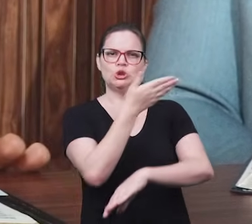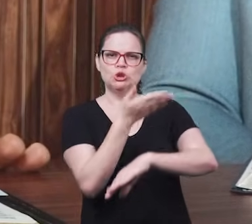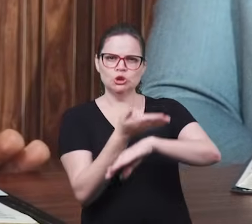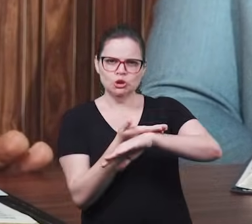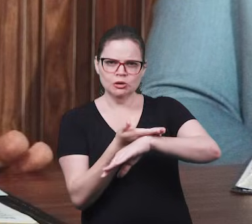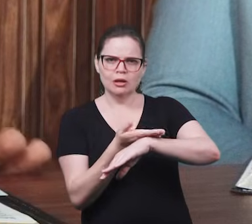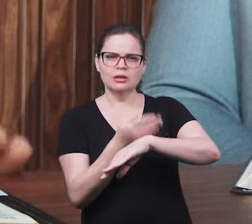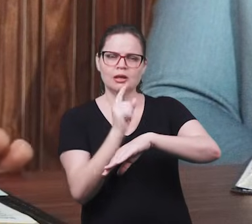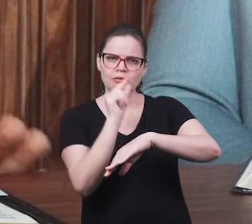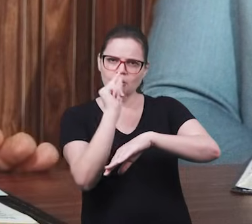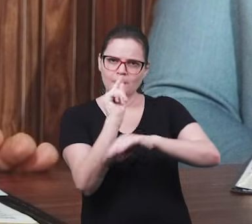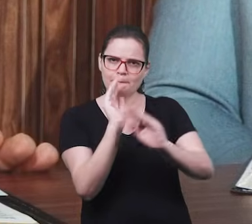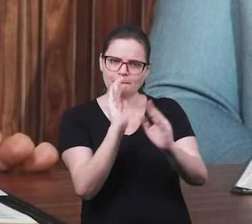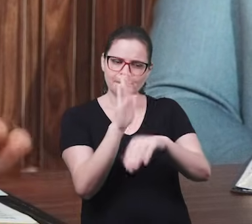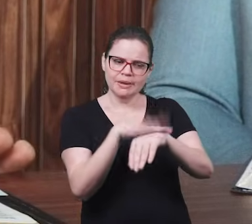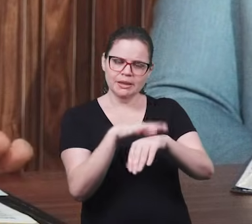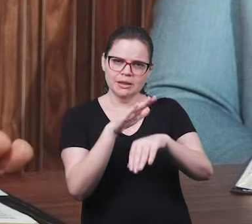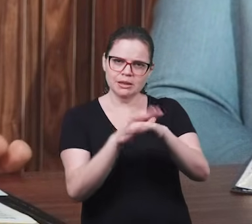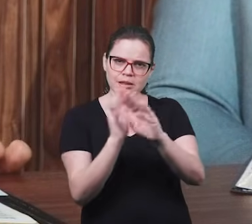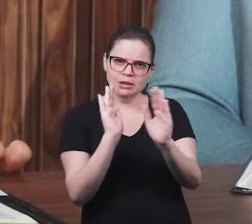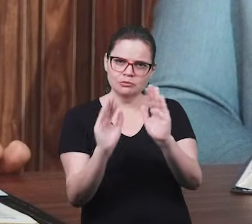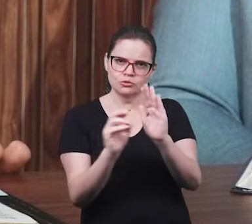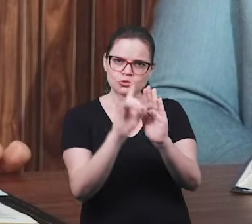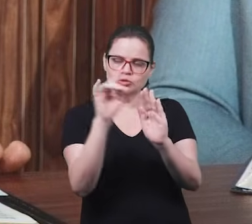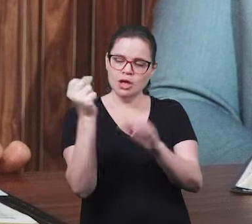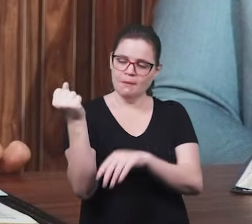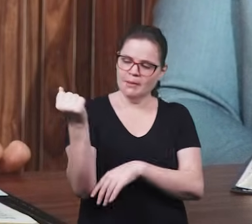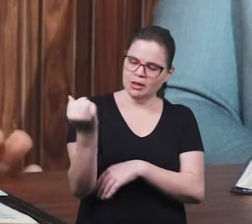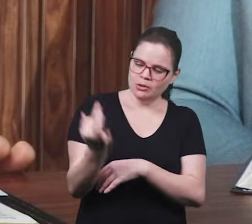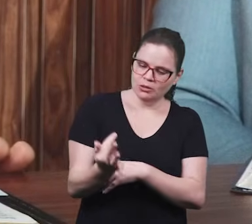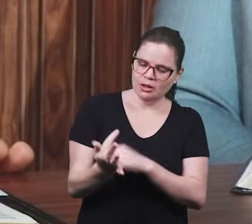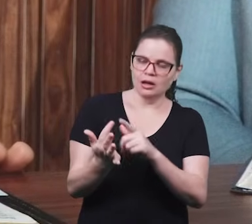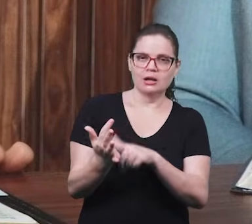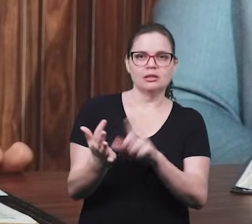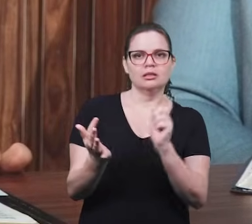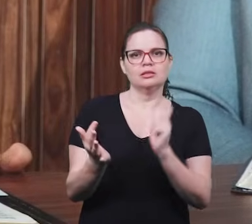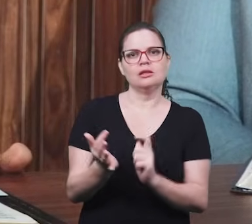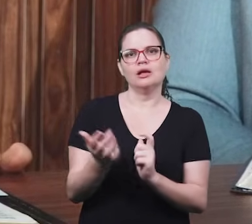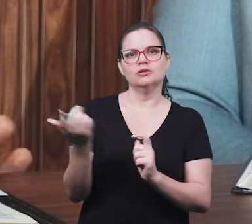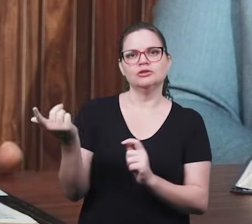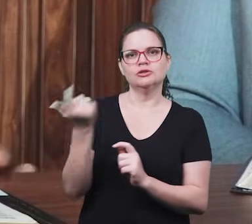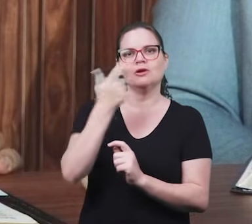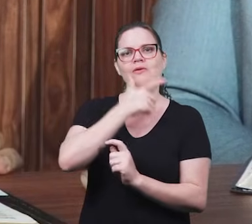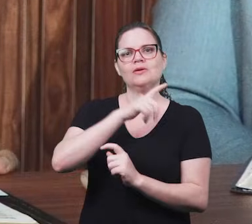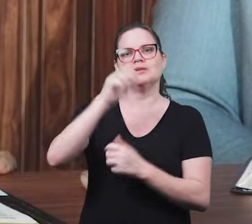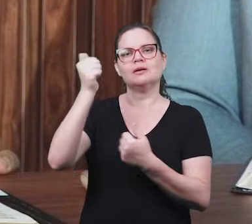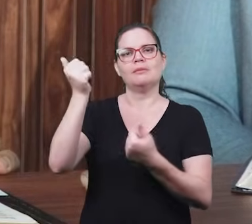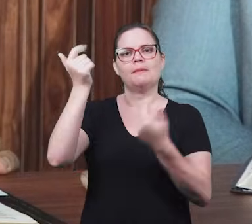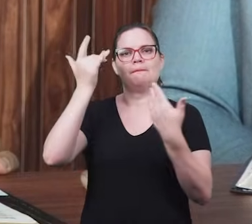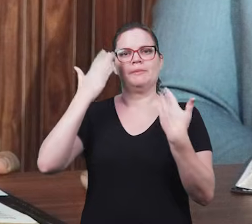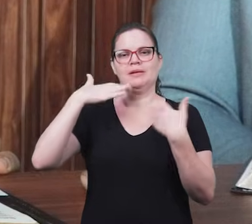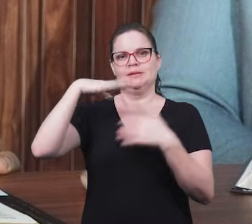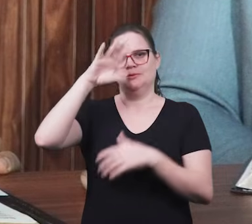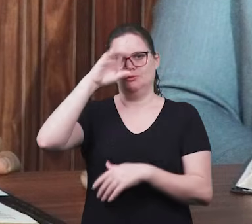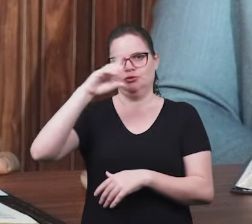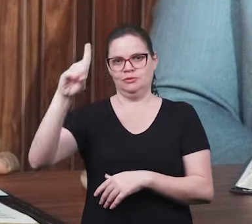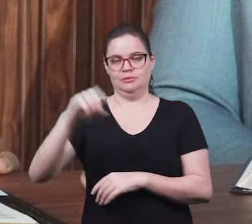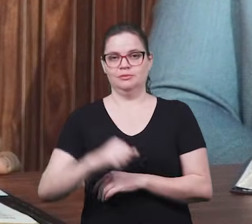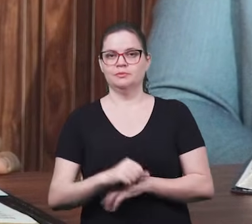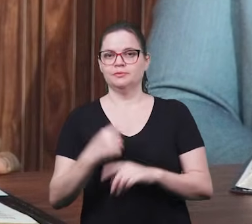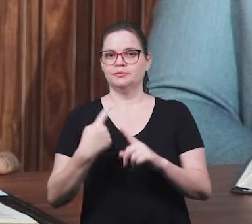destaca que em um momento do dia nós alcançamos um favor de Deus.